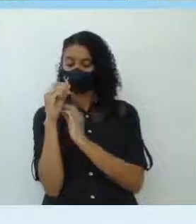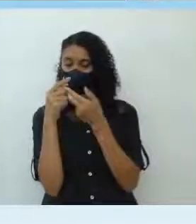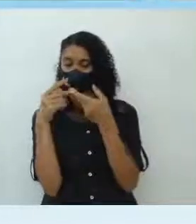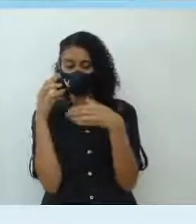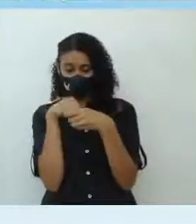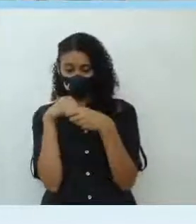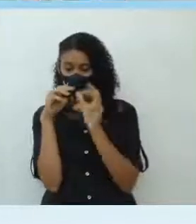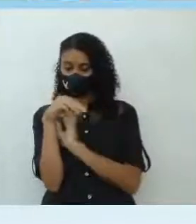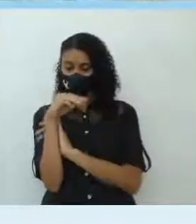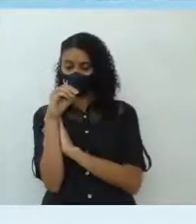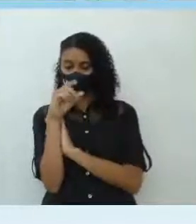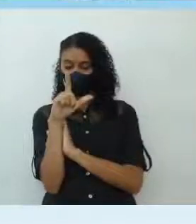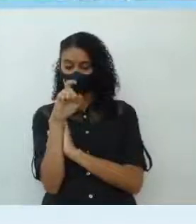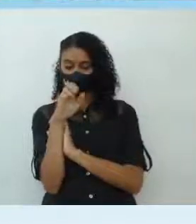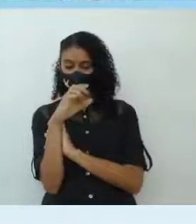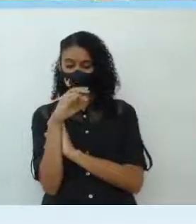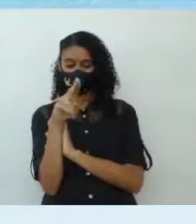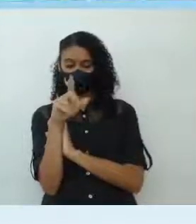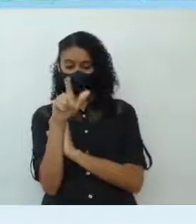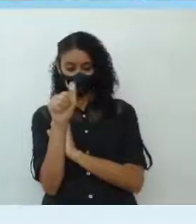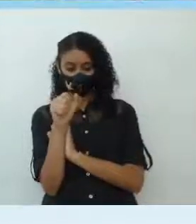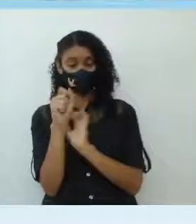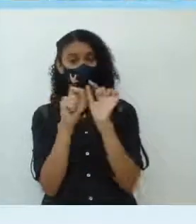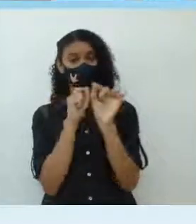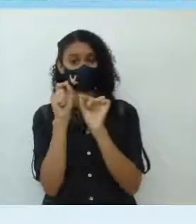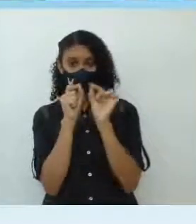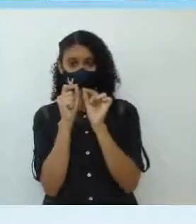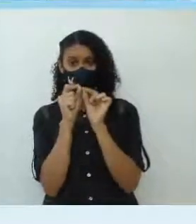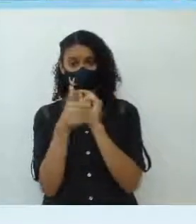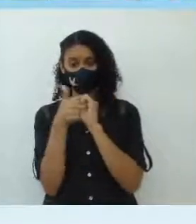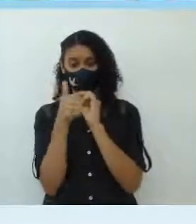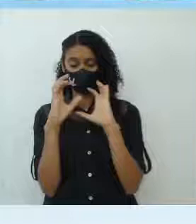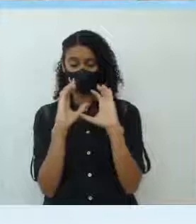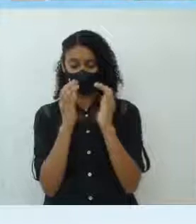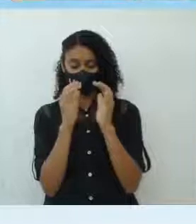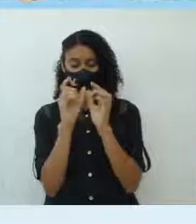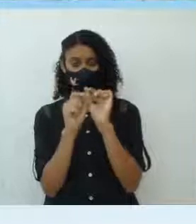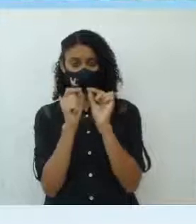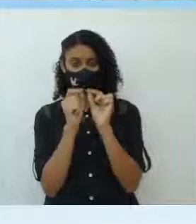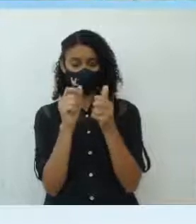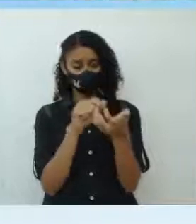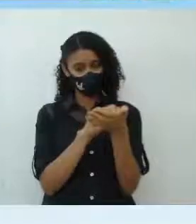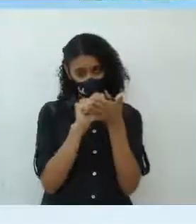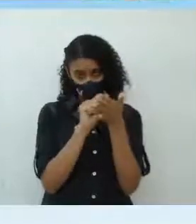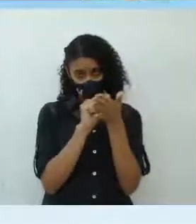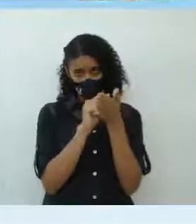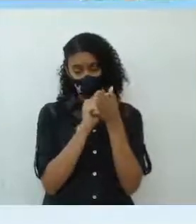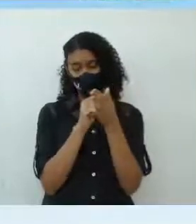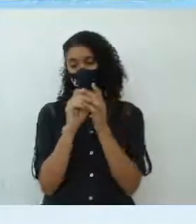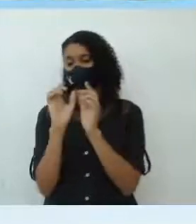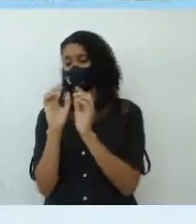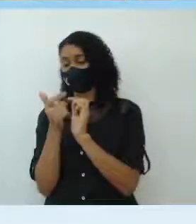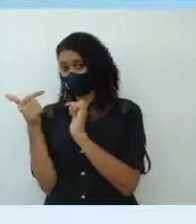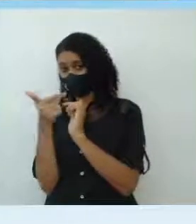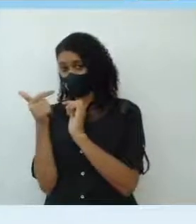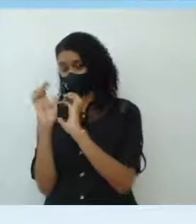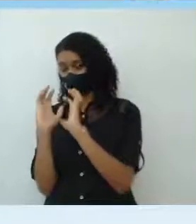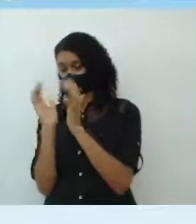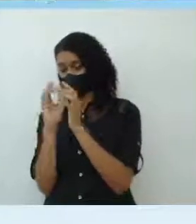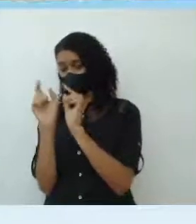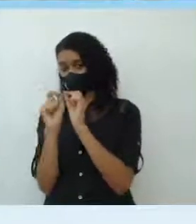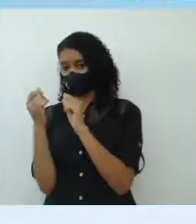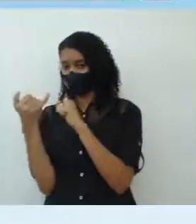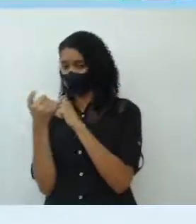vão conferir massa àquele objeto. No caso da primeira bolinha, a borracha. No caso da segunda bolinha, um